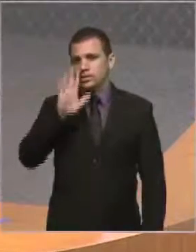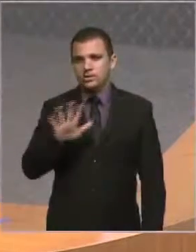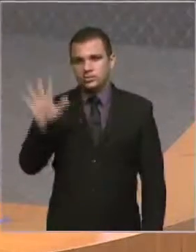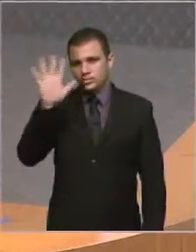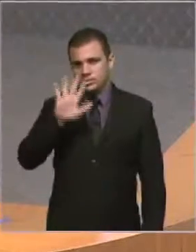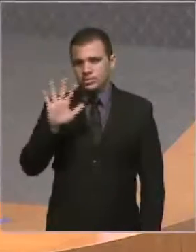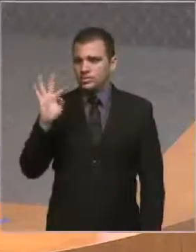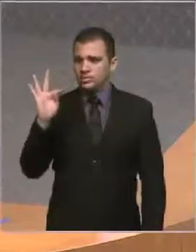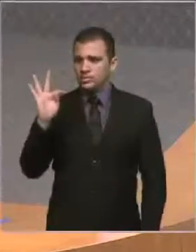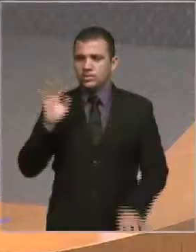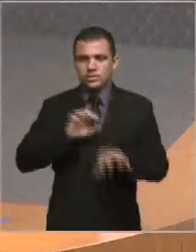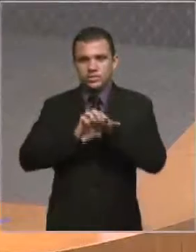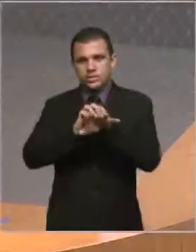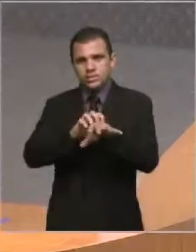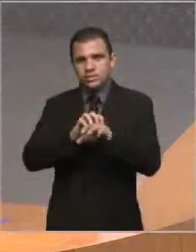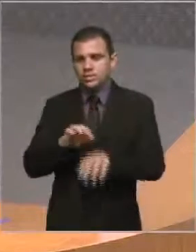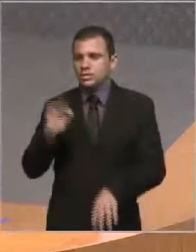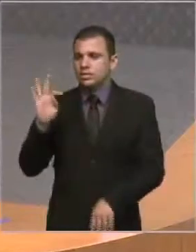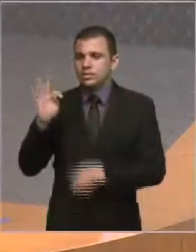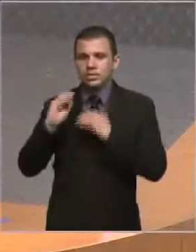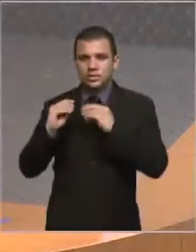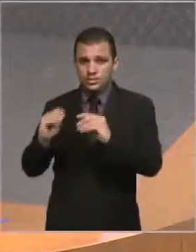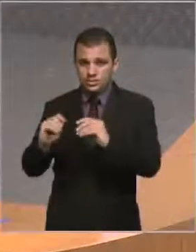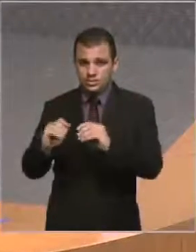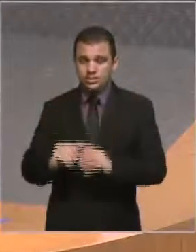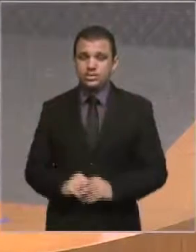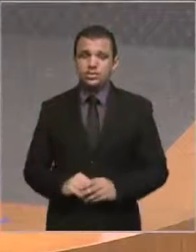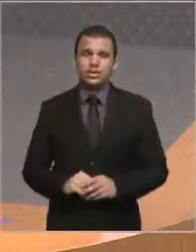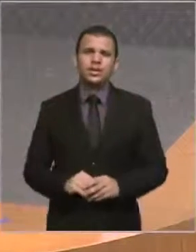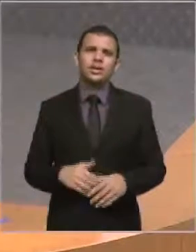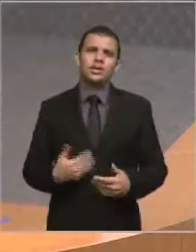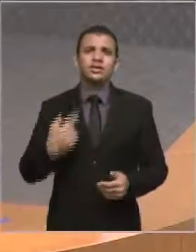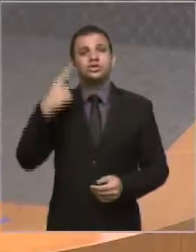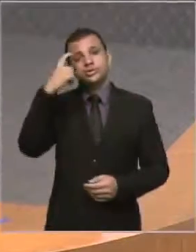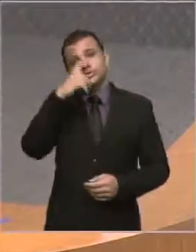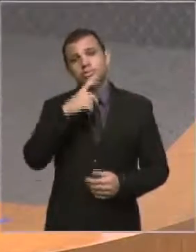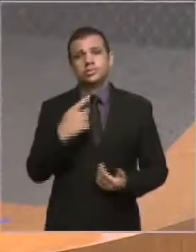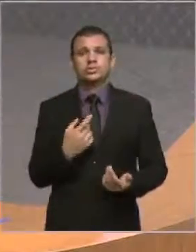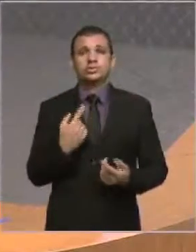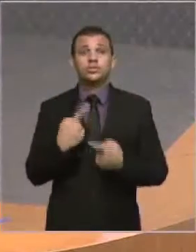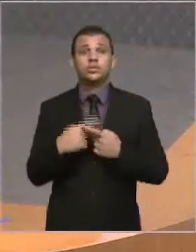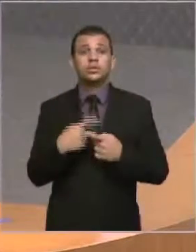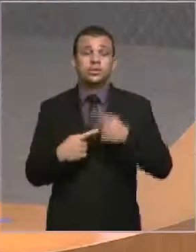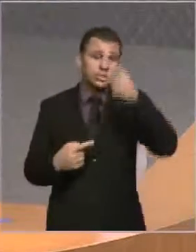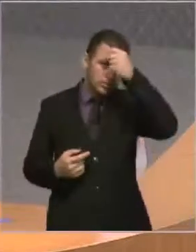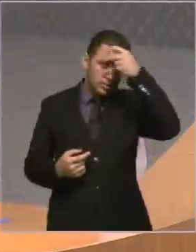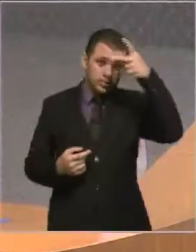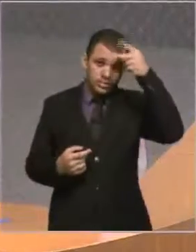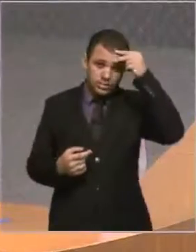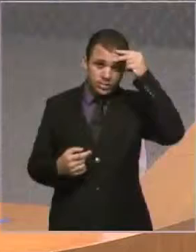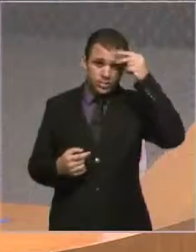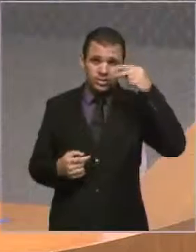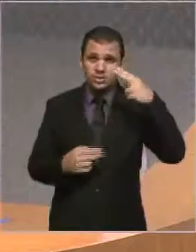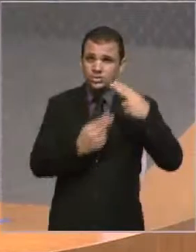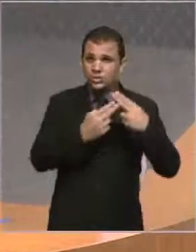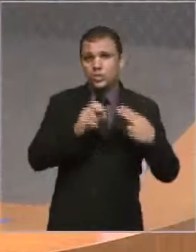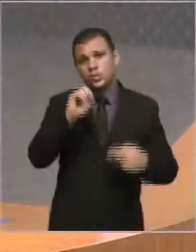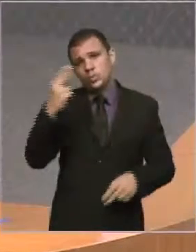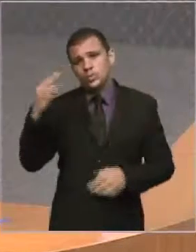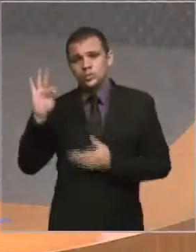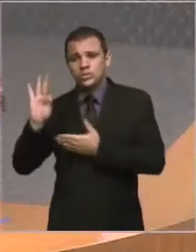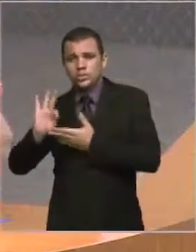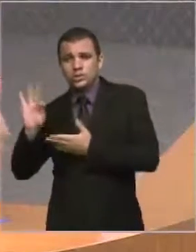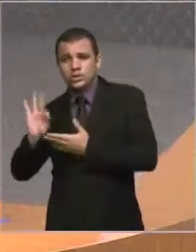difícil, é impossível, é ilegal, qualquer uma das prefeituras regular sobre o sistema de transporte